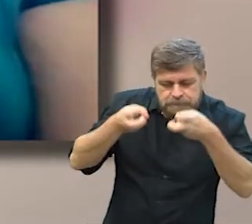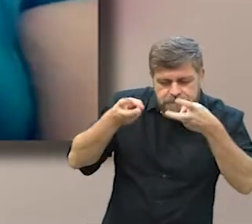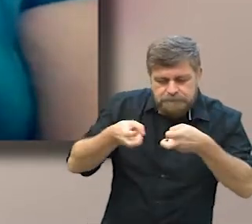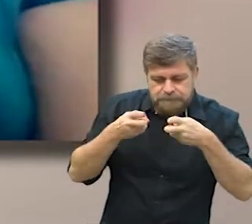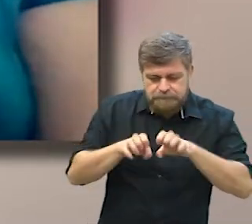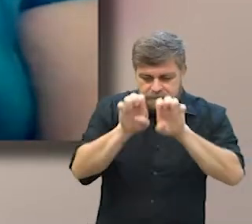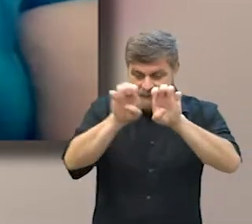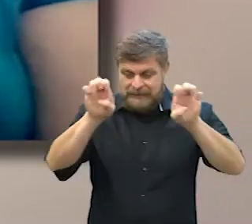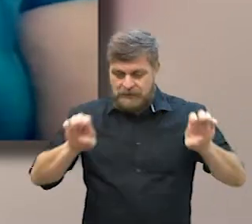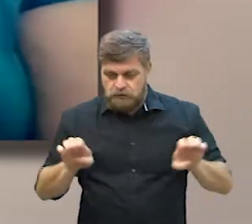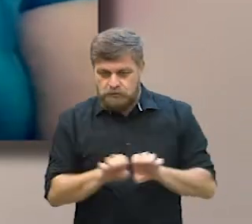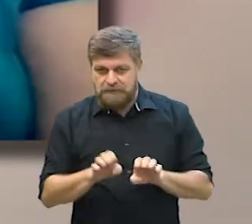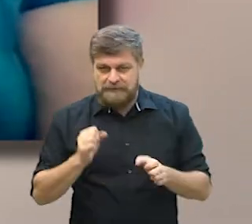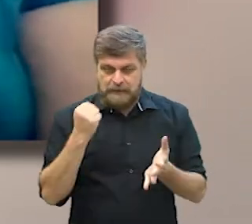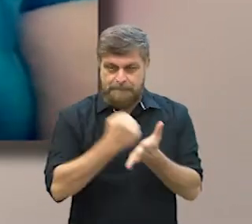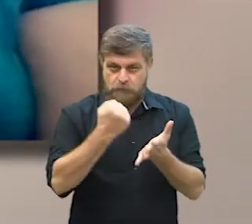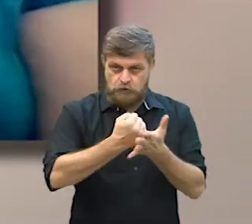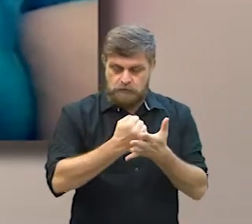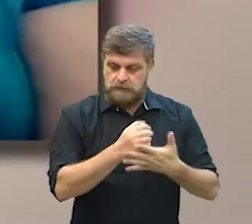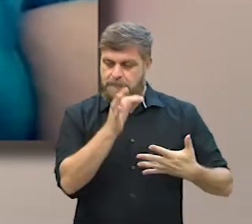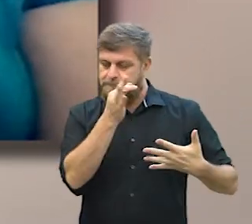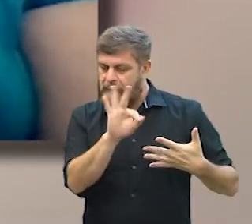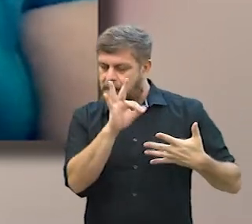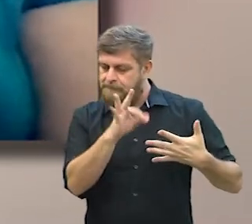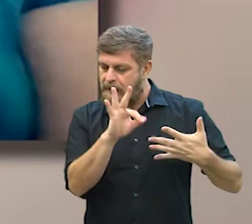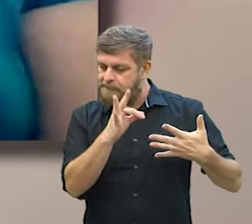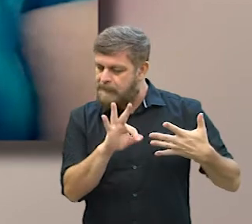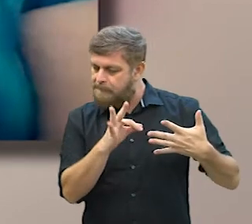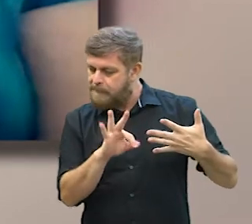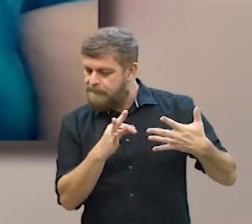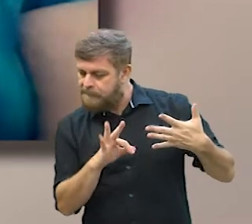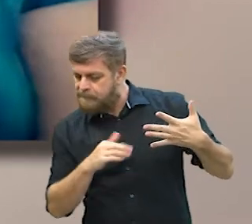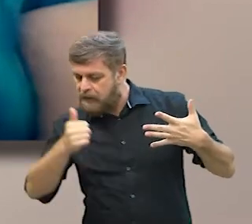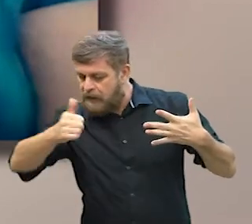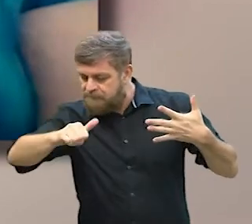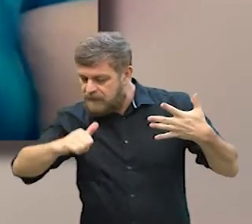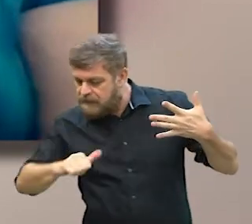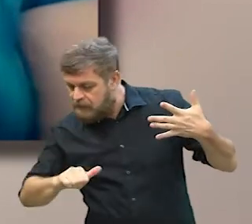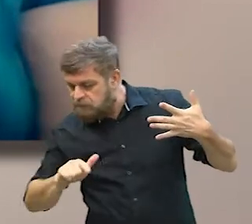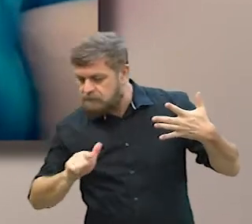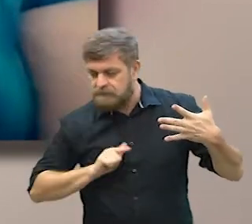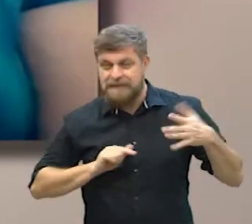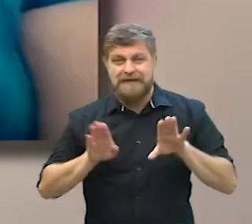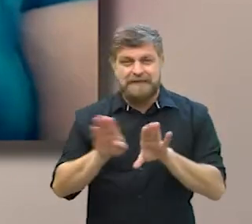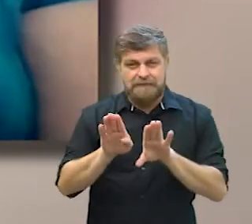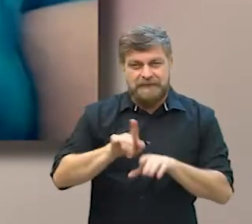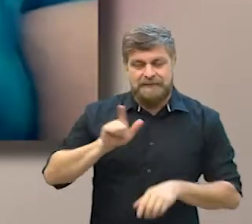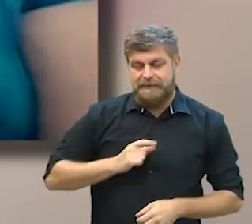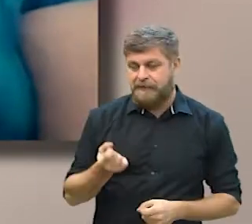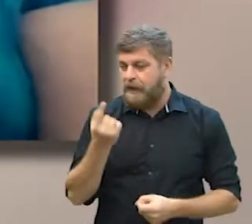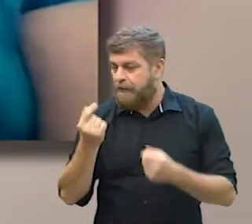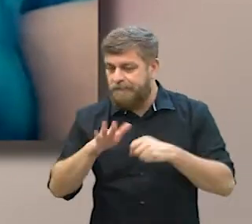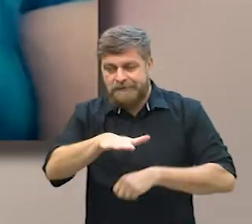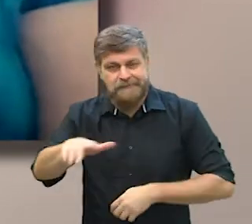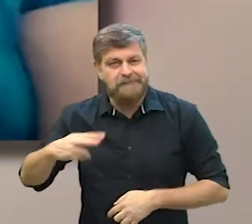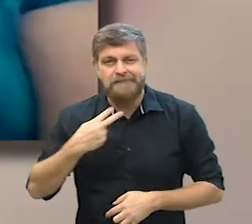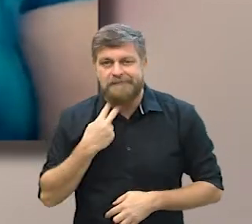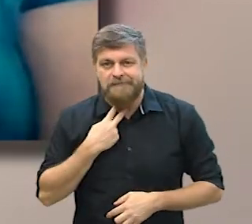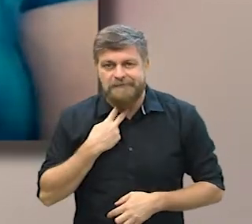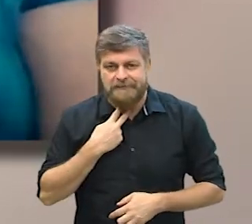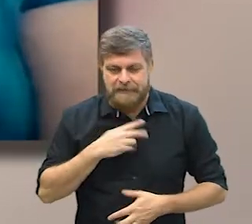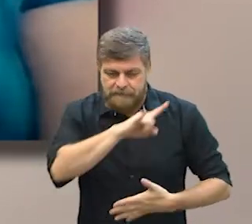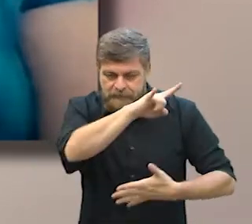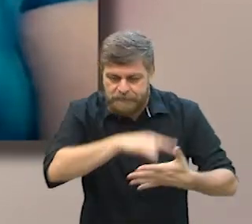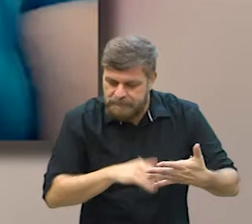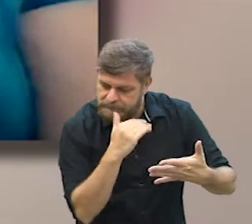clínica estruturada, que são protocolos mesmo que a gente pode aplicar na criança, mas existe, Viviane, algumas crianças que não é